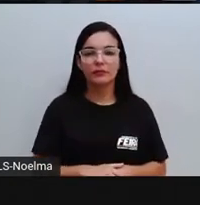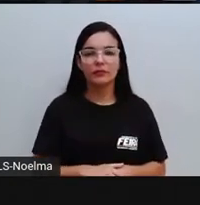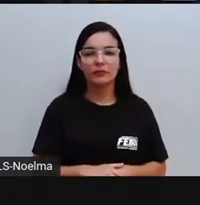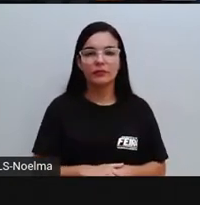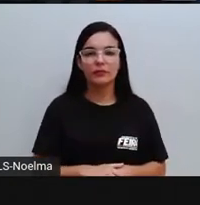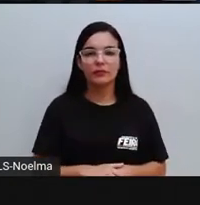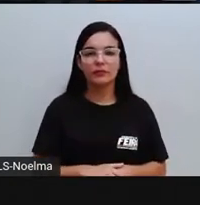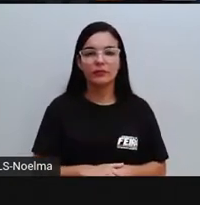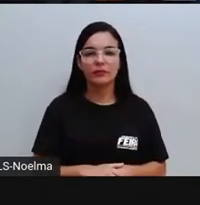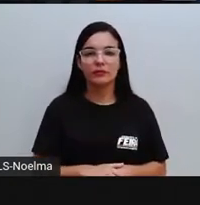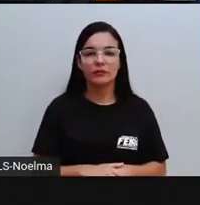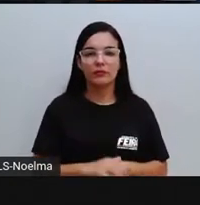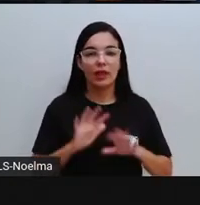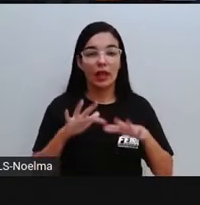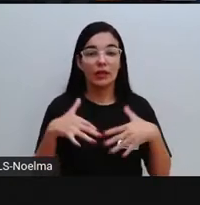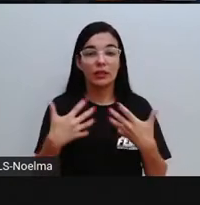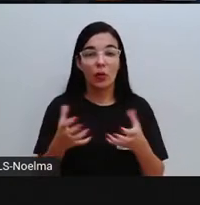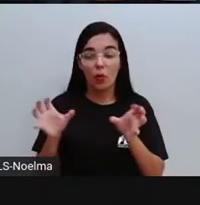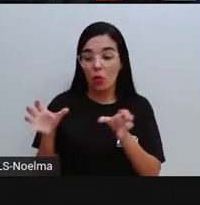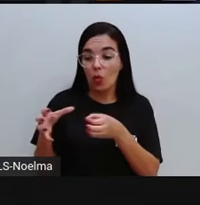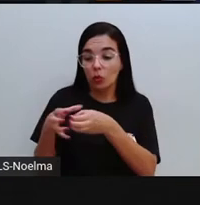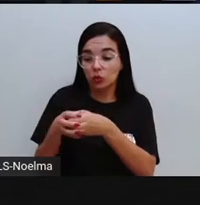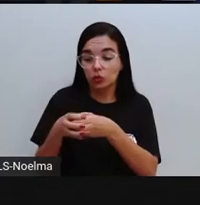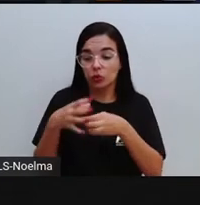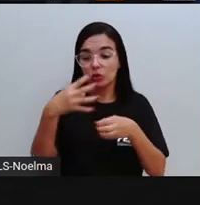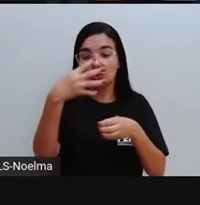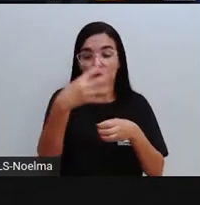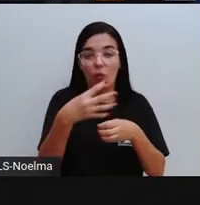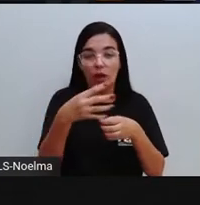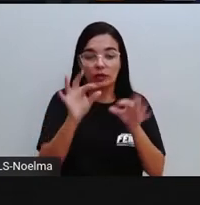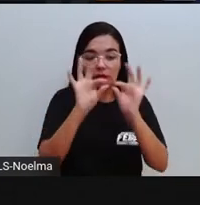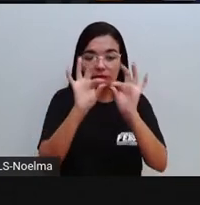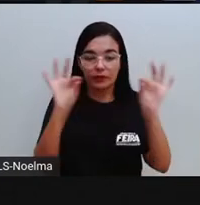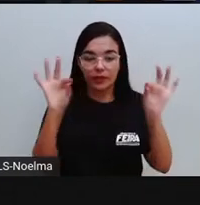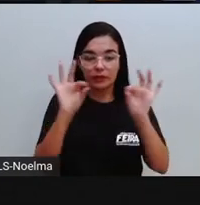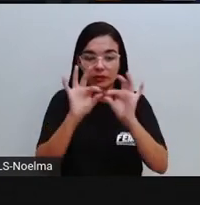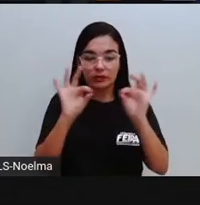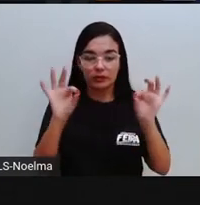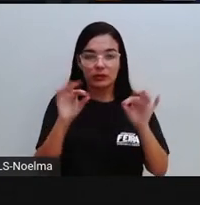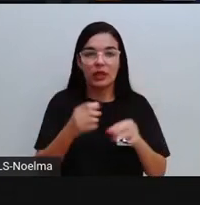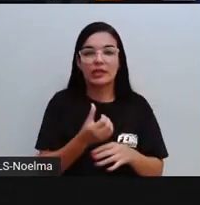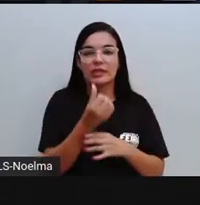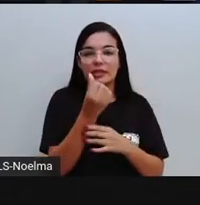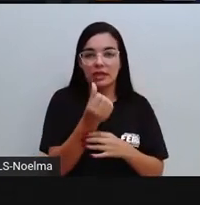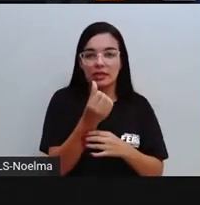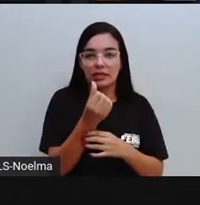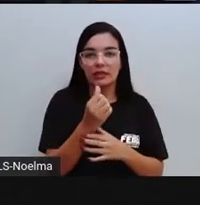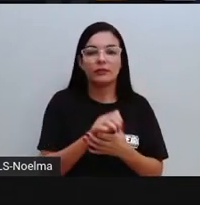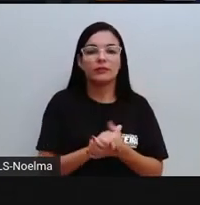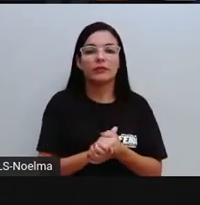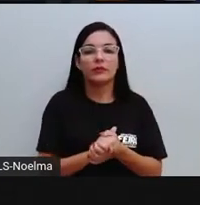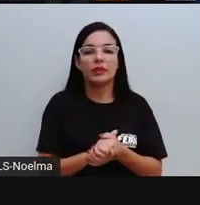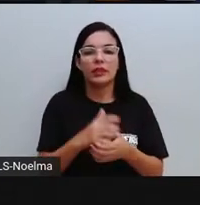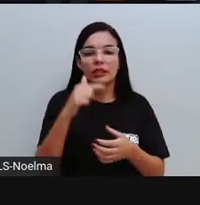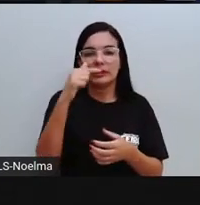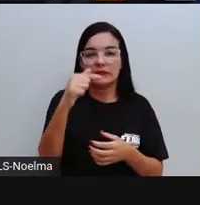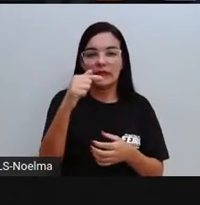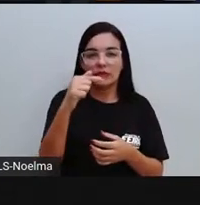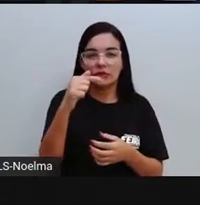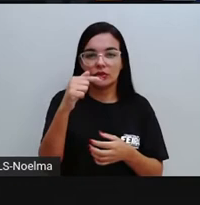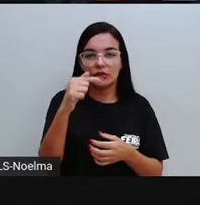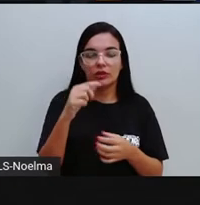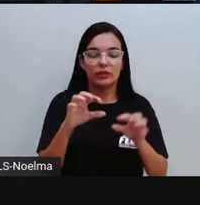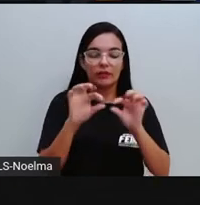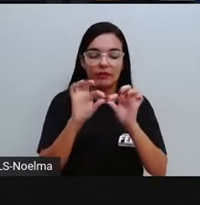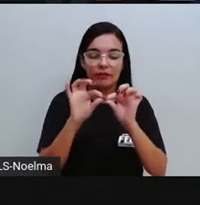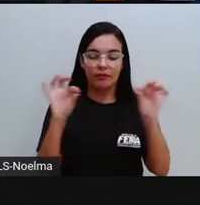certo? O conjunto de quatro versos é quadra. Seis versos, sextilha. Sete versos,